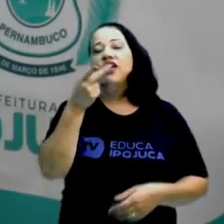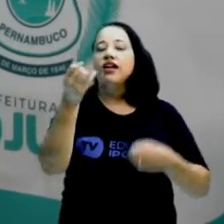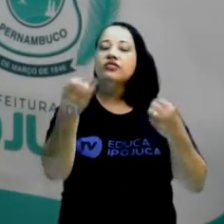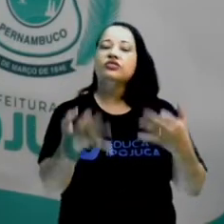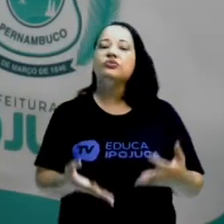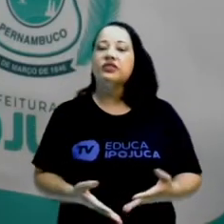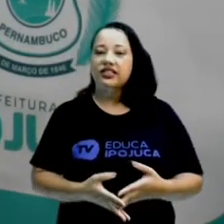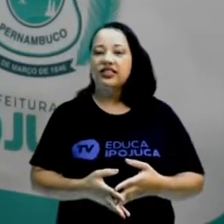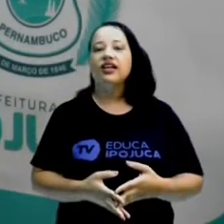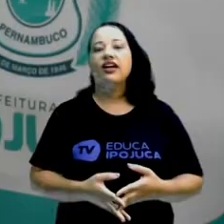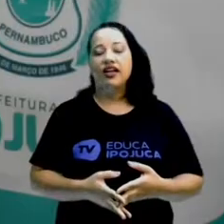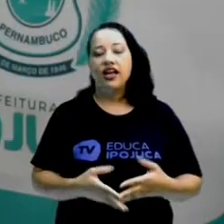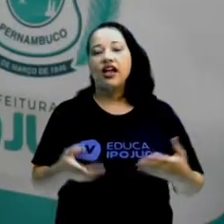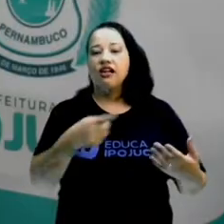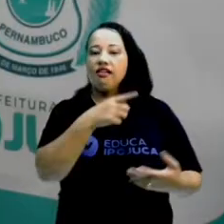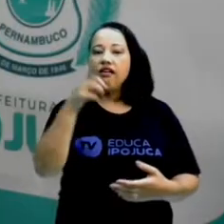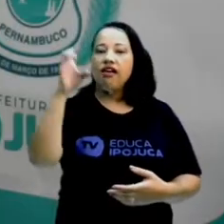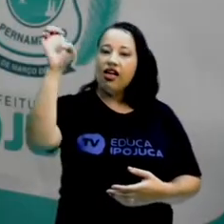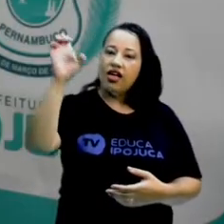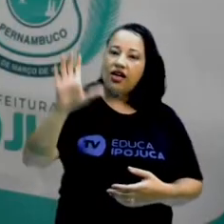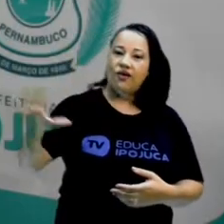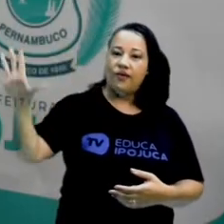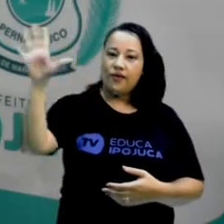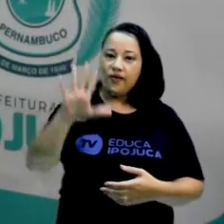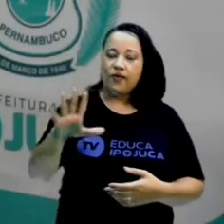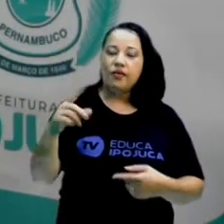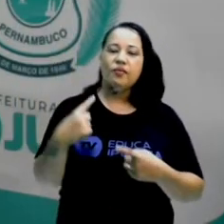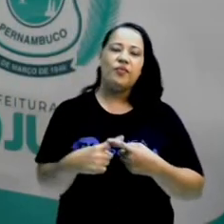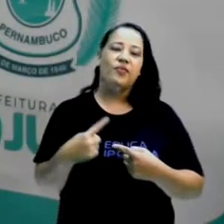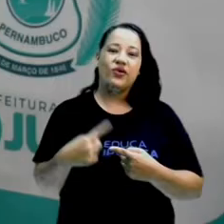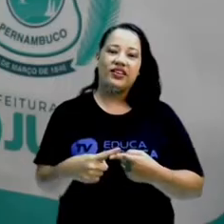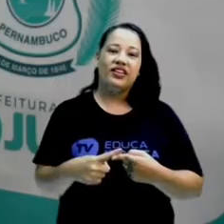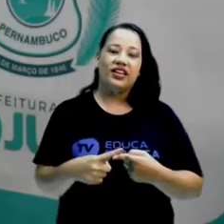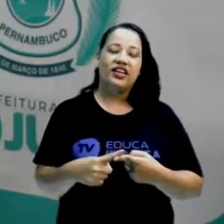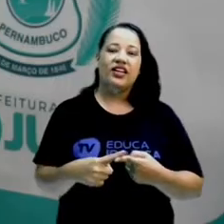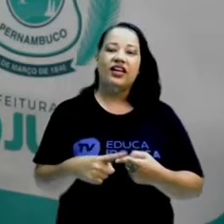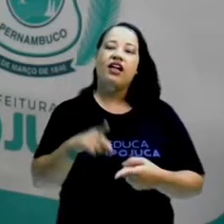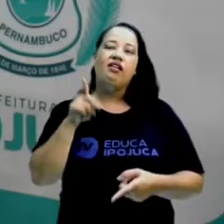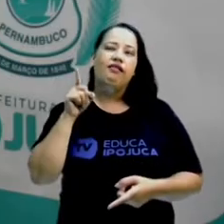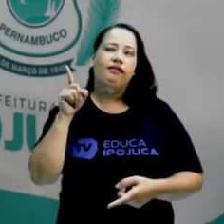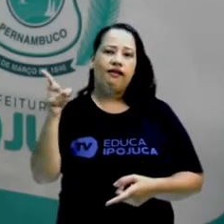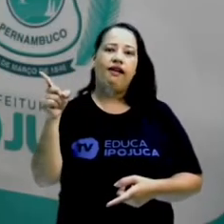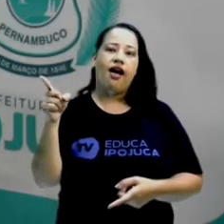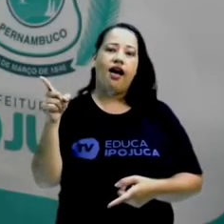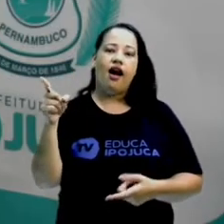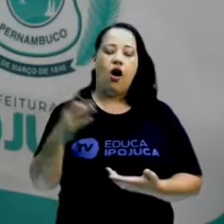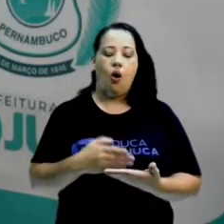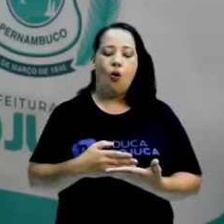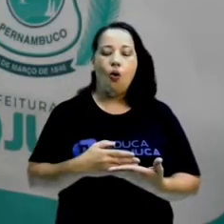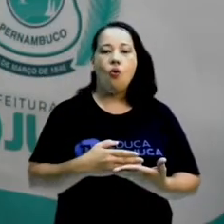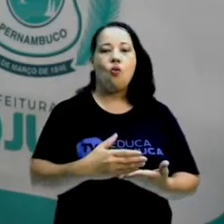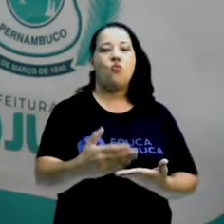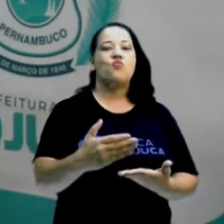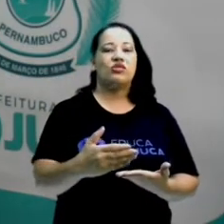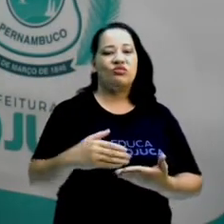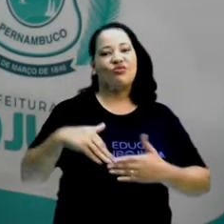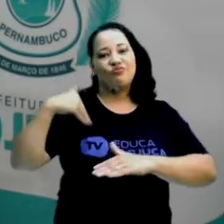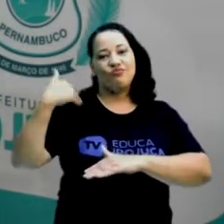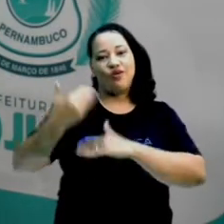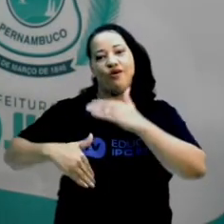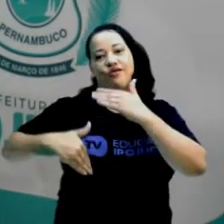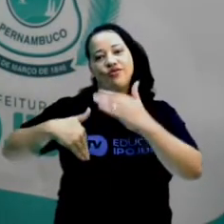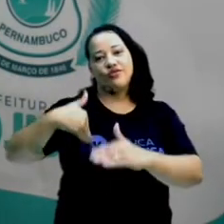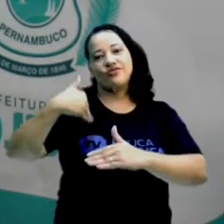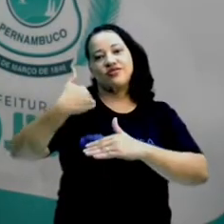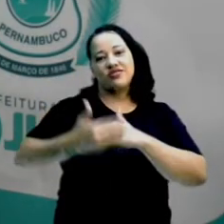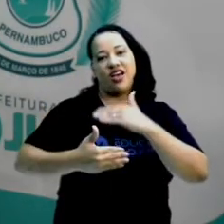falar dessas questões na Europa, porque foi lá que começou todo o processo